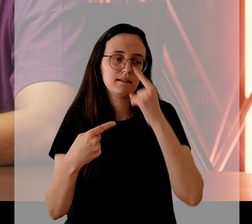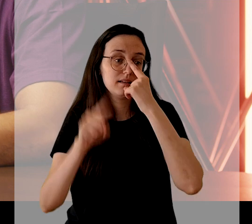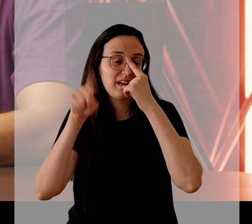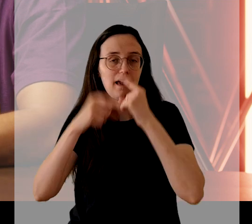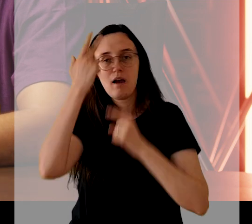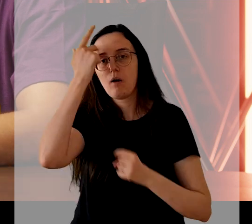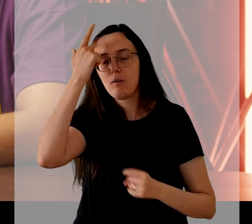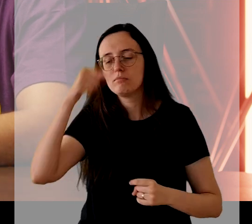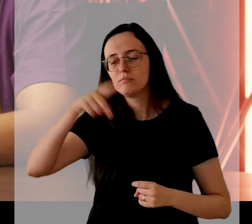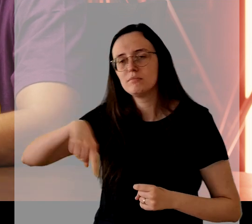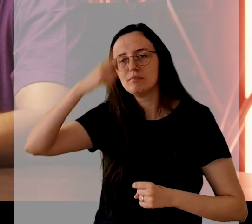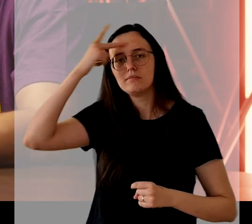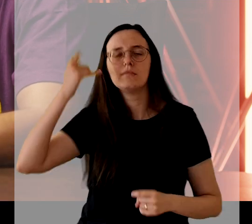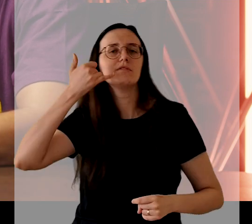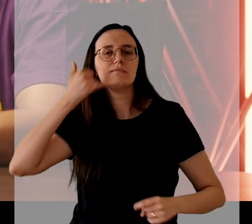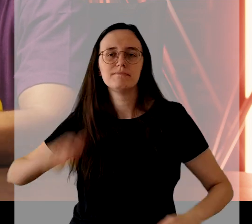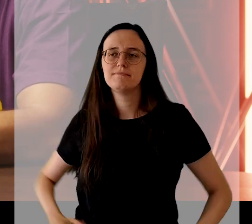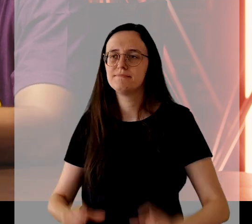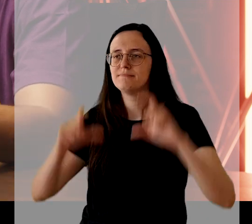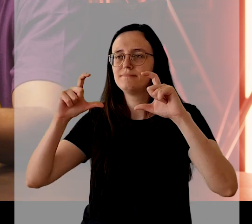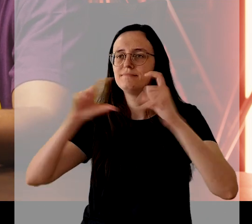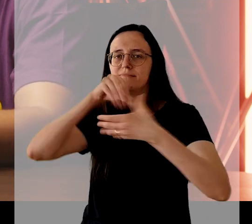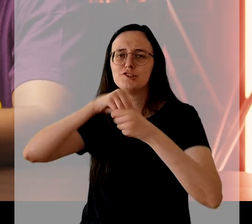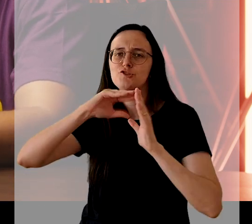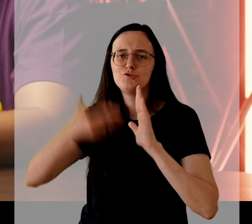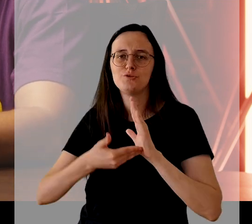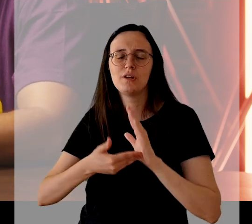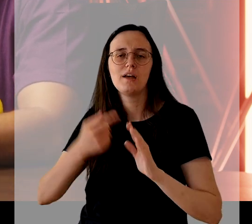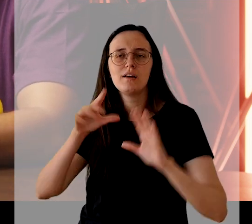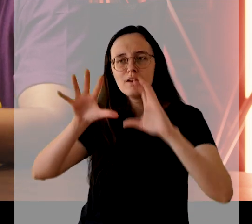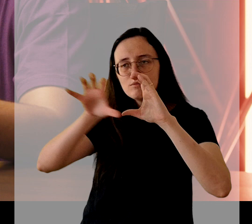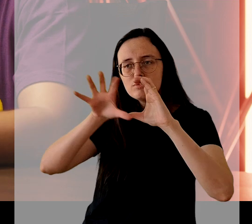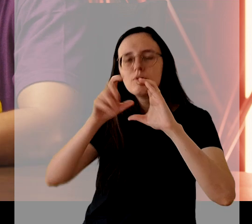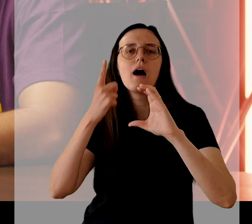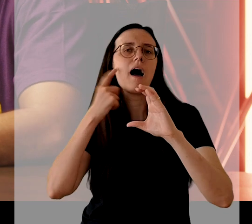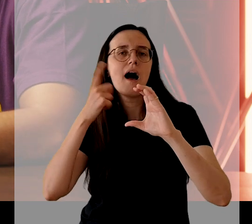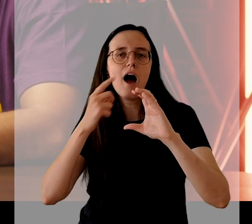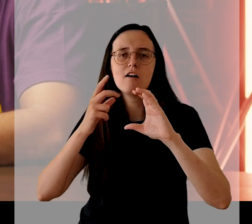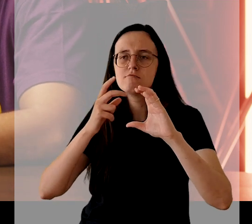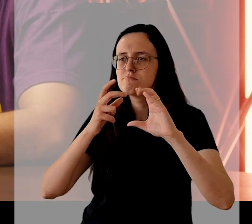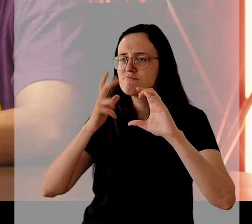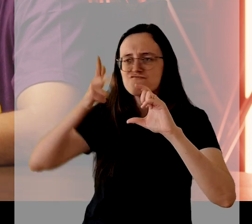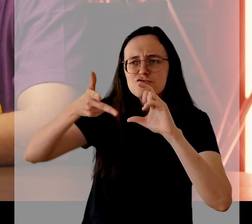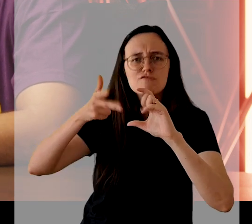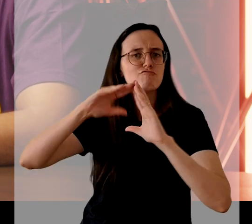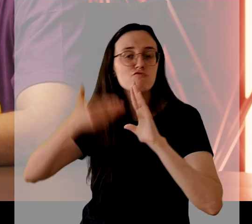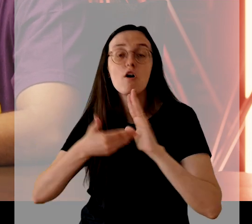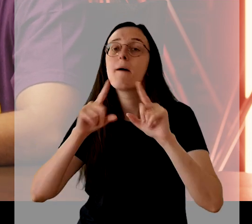Porque é muito comum as pessoas pegam o celular, gravam um vídeo, isso já vem tudo junto, né? Áudio e imagem numa coisa